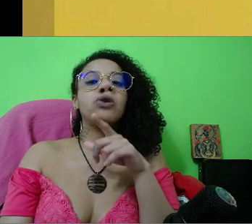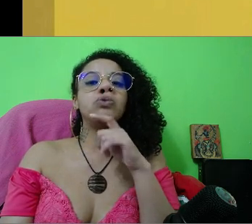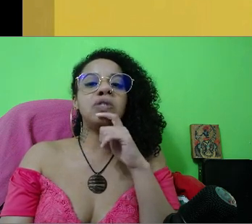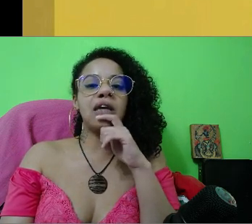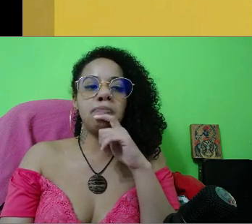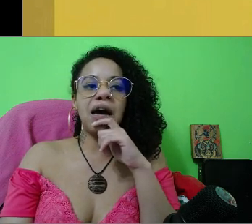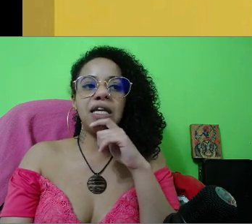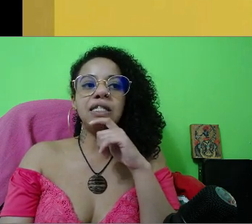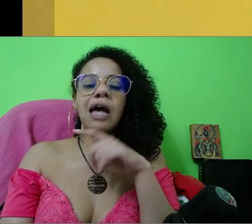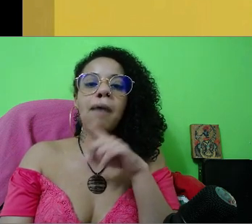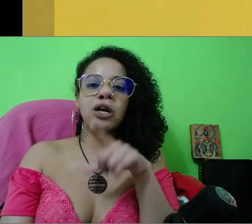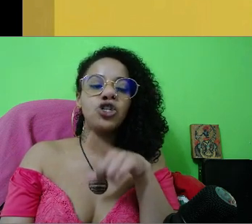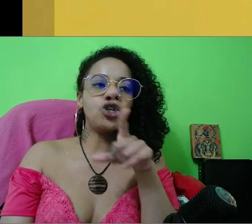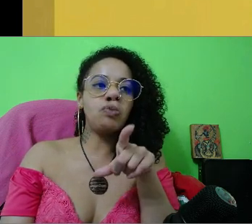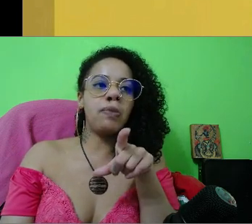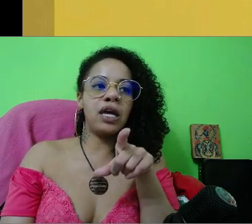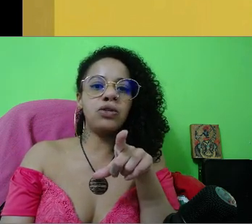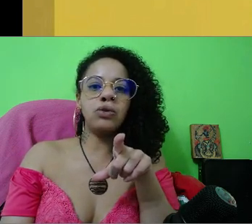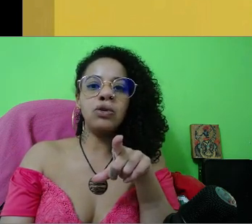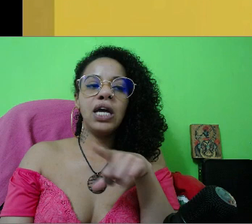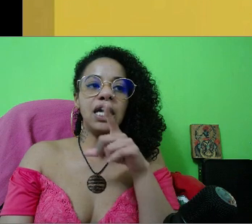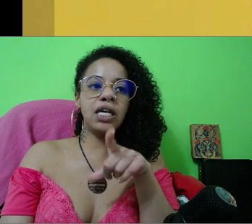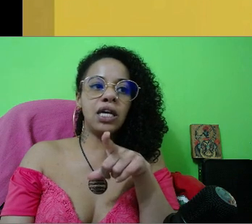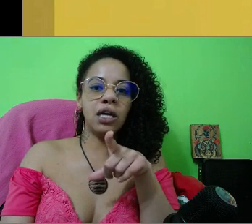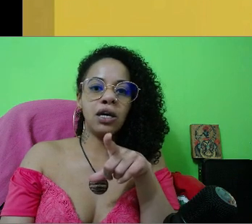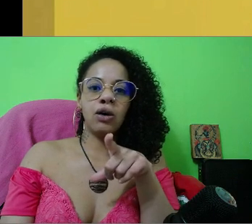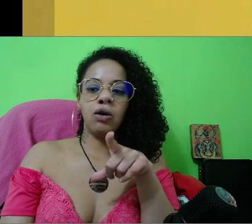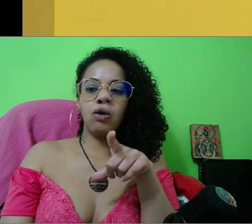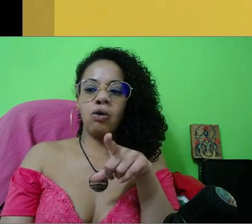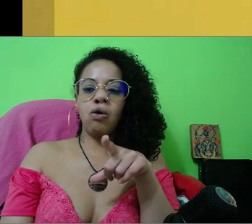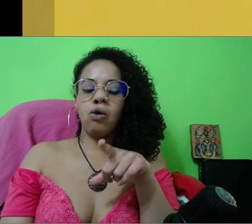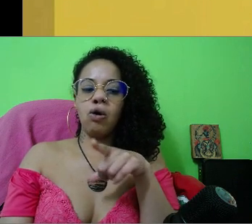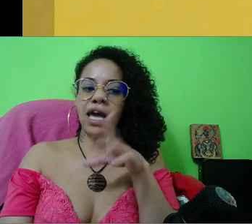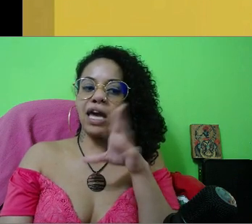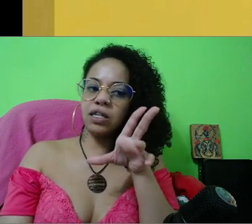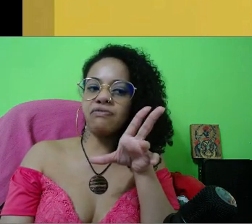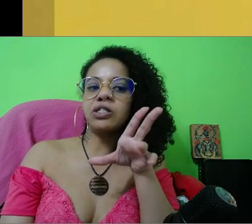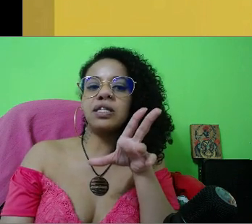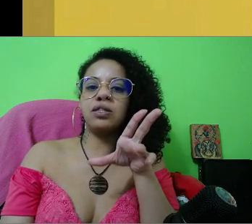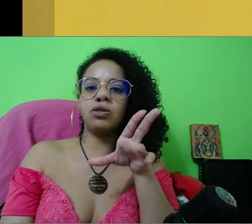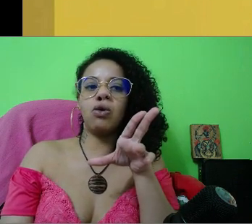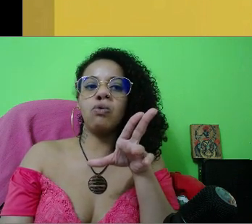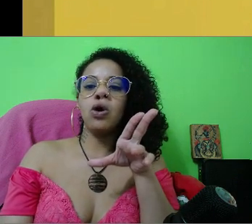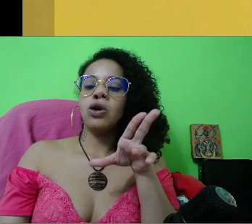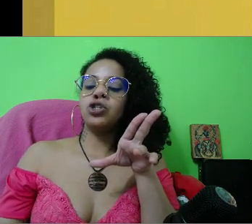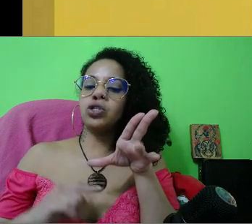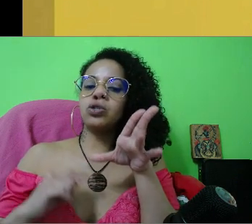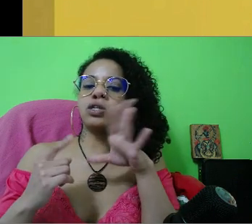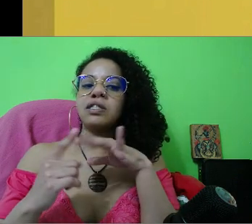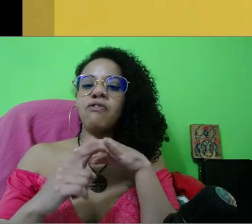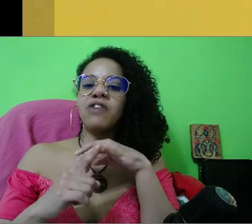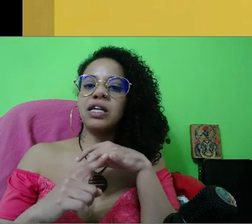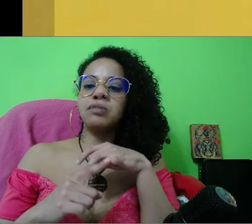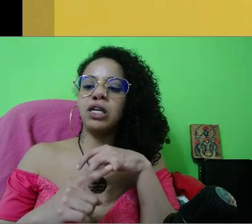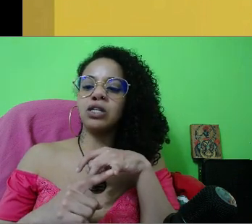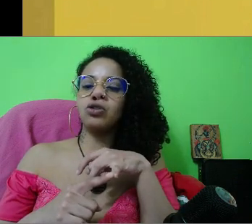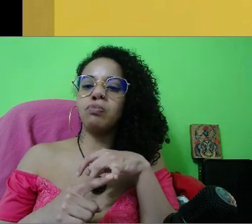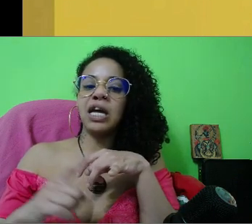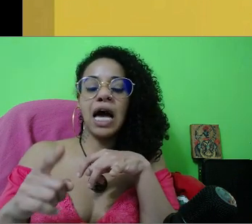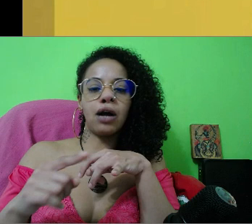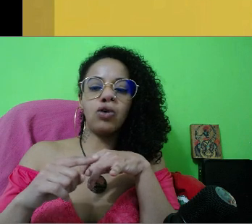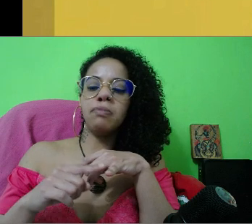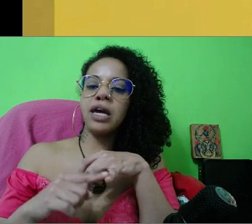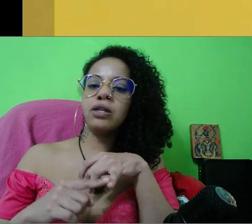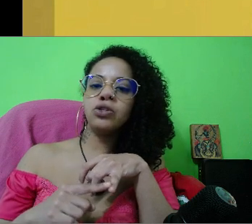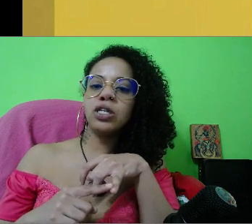eu não me pronunciei mais a partir do momento em que esse que você citou distorceu fala as